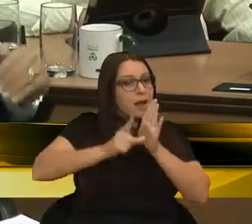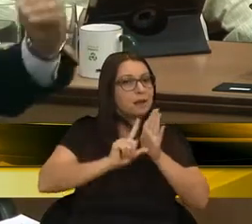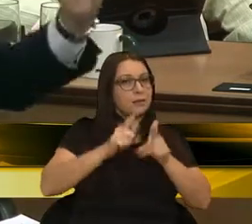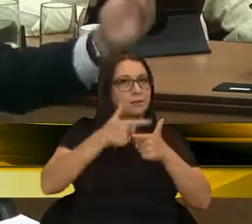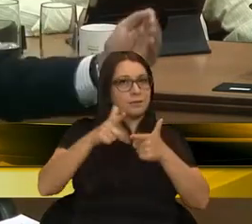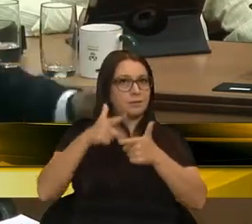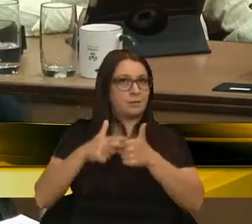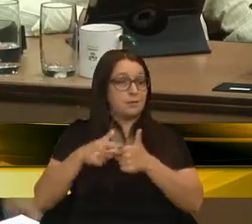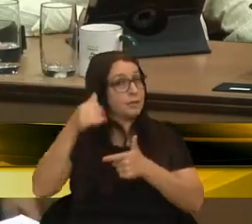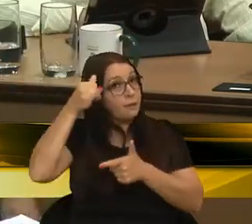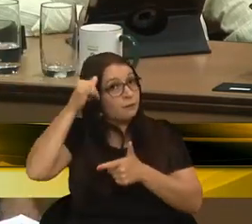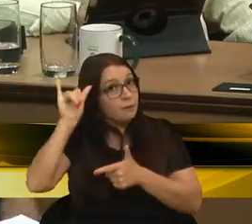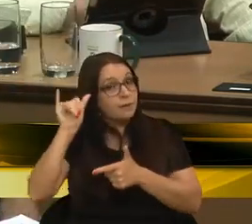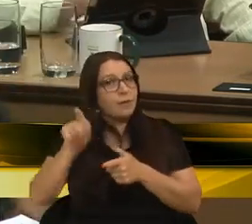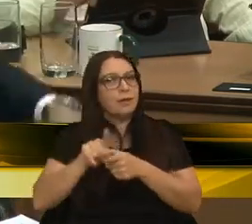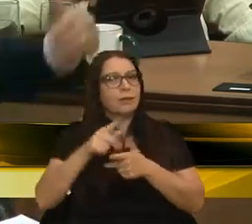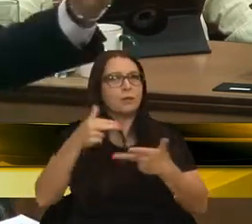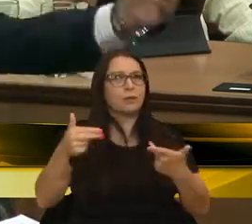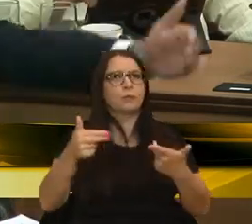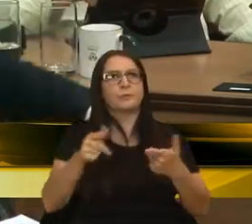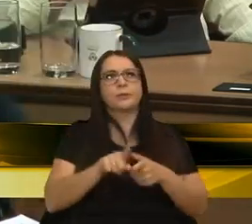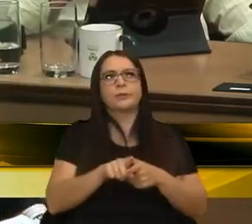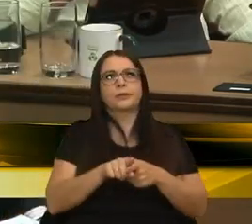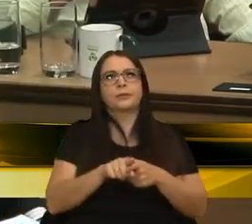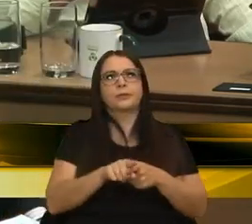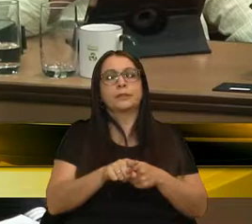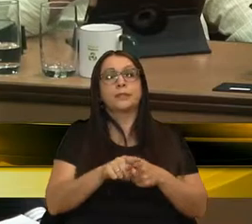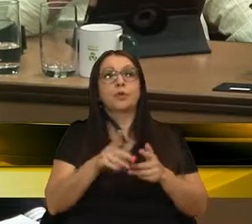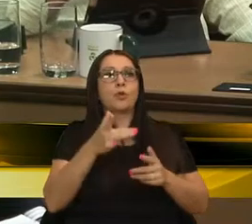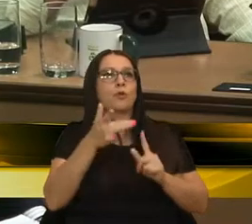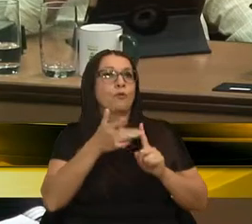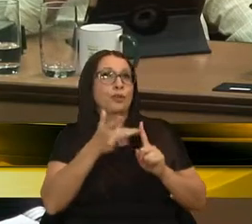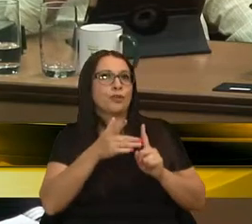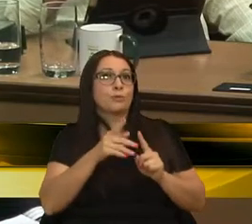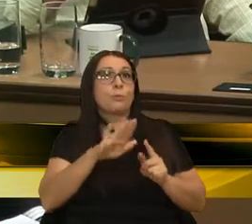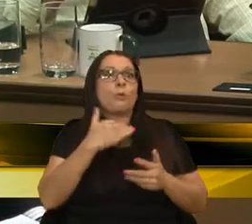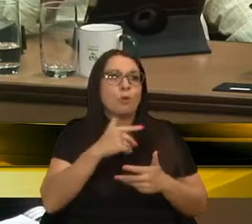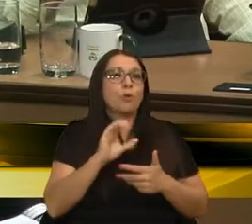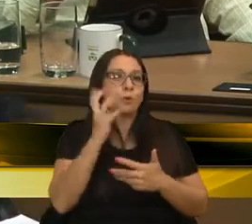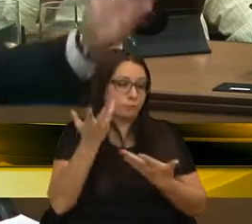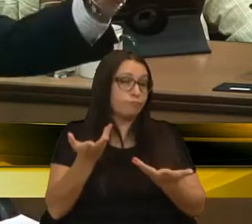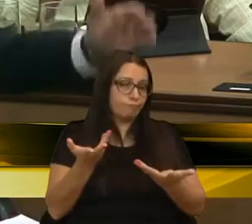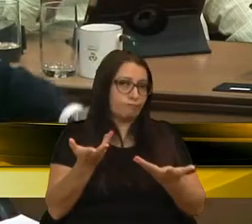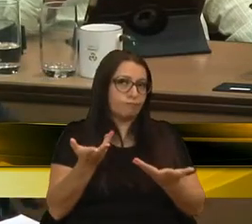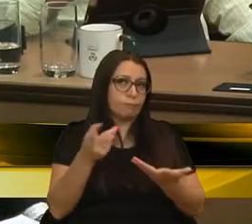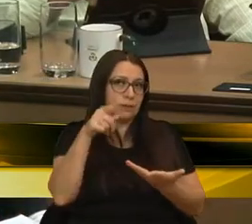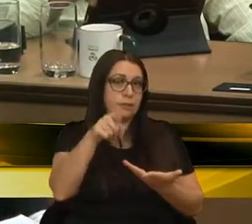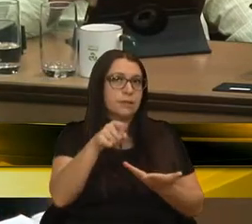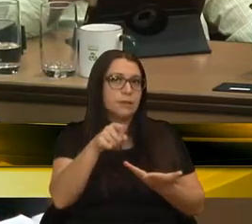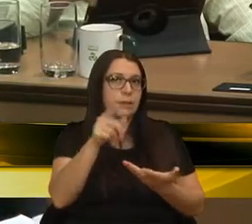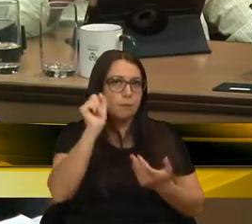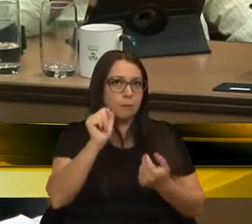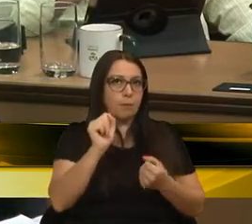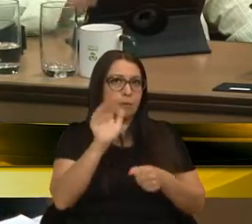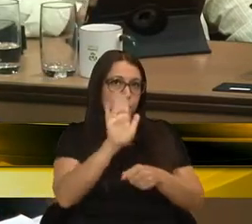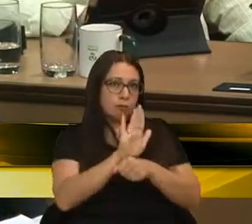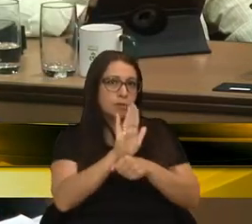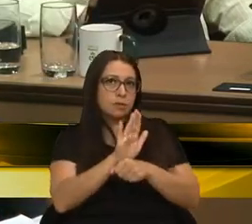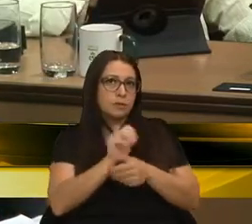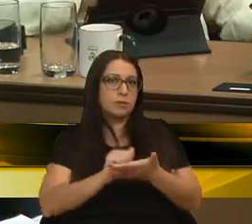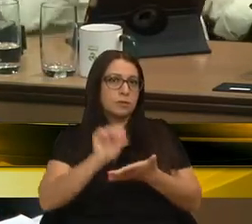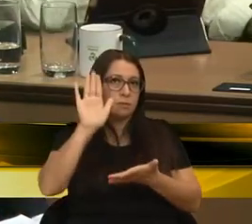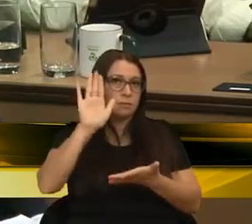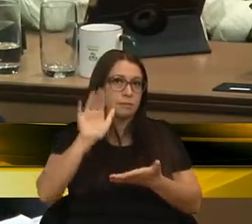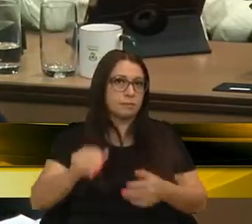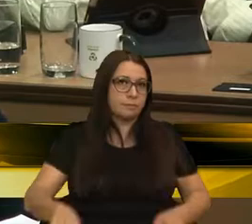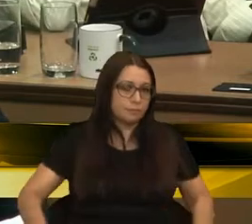problemas e evitar que novas baixas aí com vítimas fatais venham a ocorrer. E Vossa Excelência entendo que pode capitanear isso